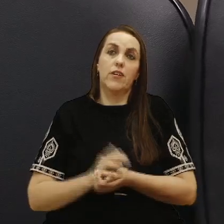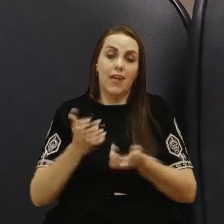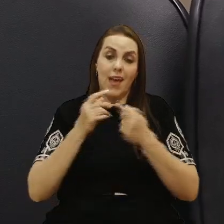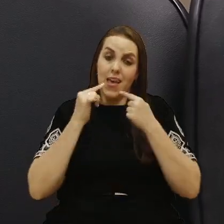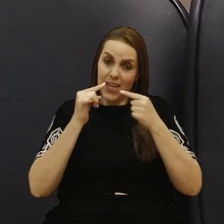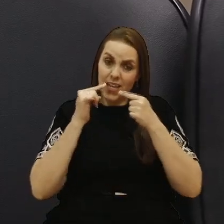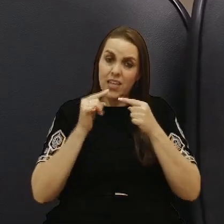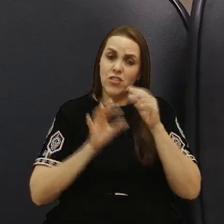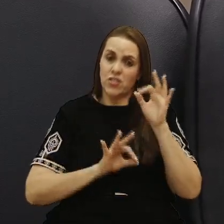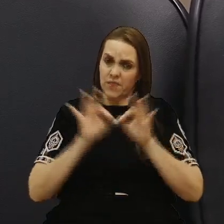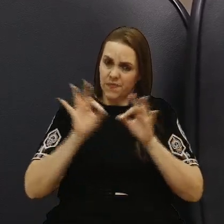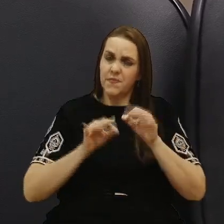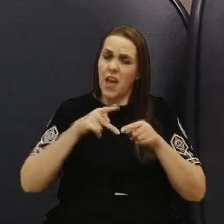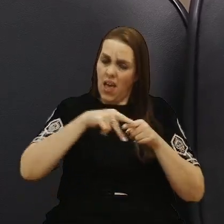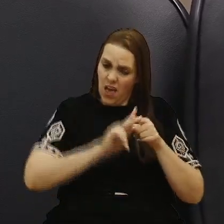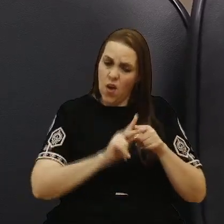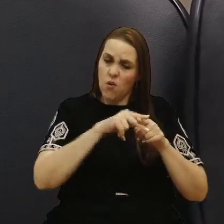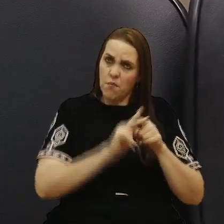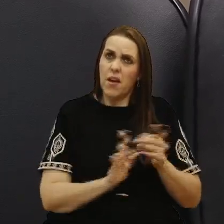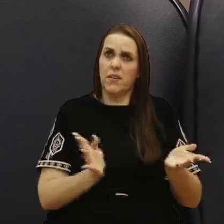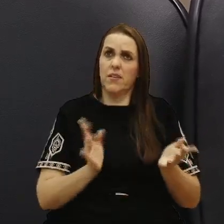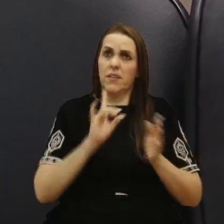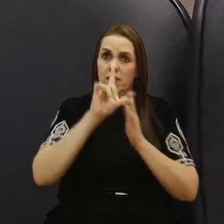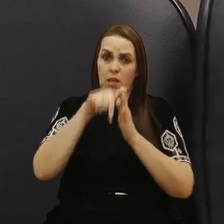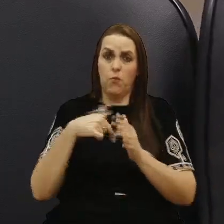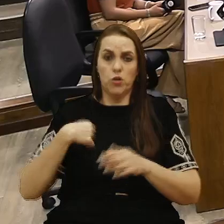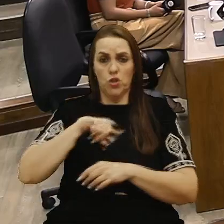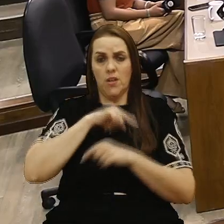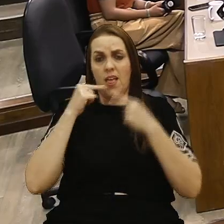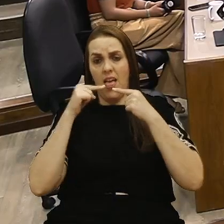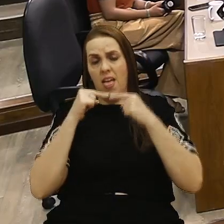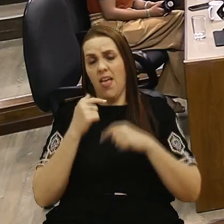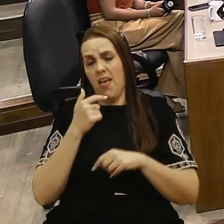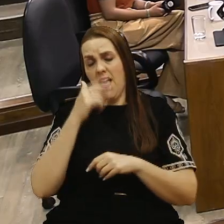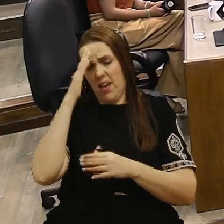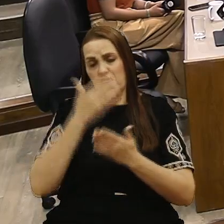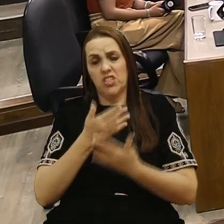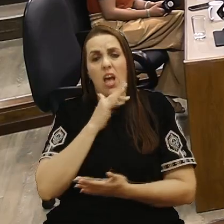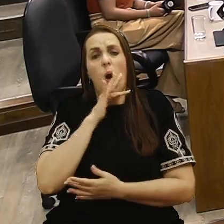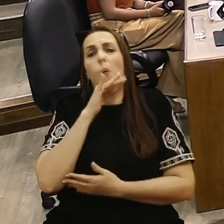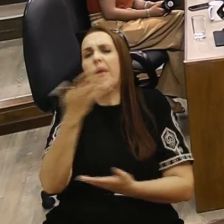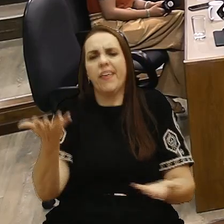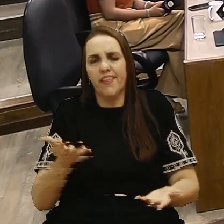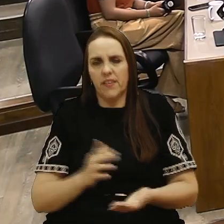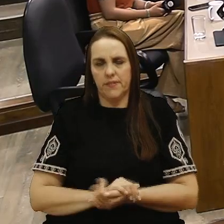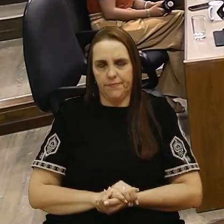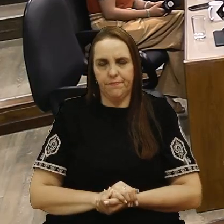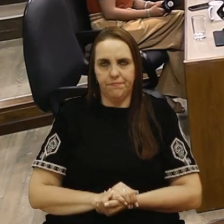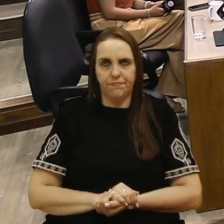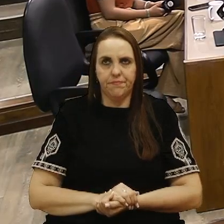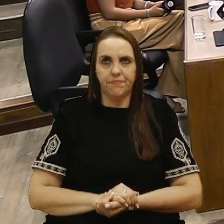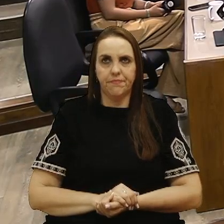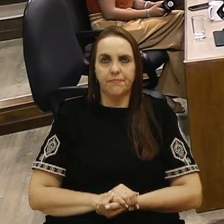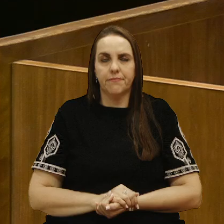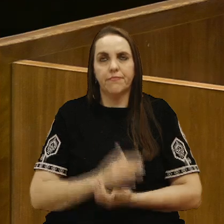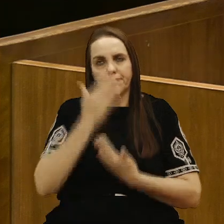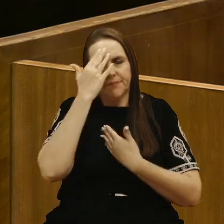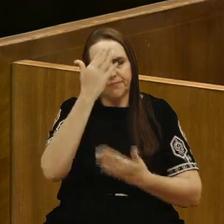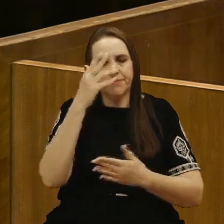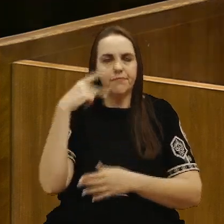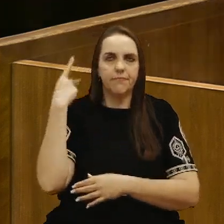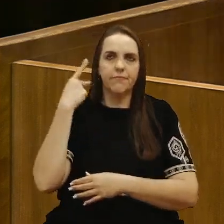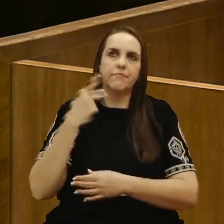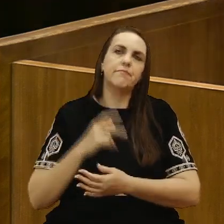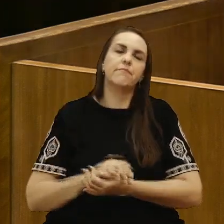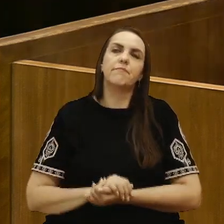e arrumem, né? Porque depois que a gente critica, eles acham ruim. Muito obrigado. Obrigada, vereador. Justamente, a gente recebeu, então,